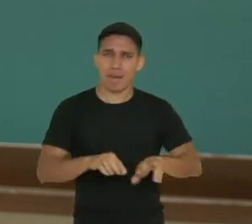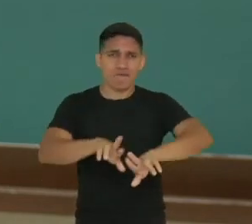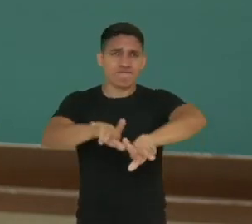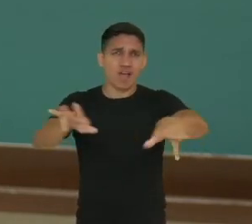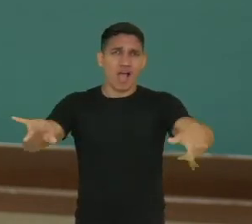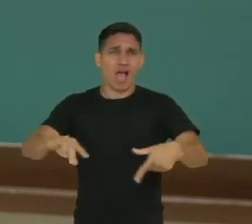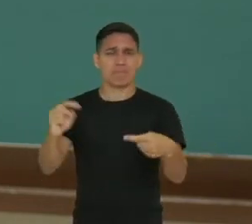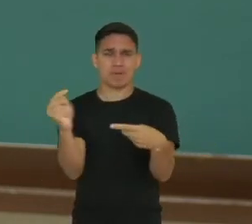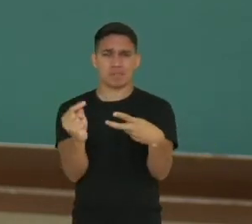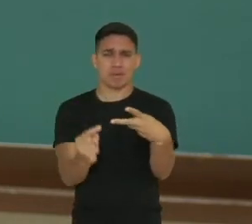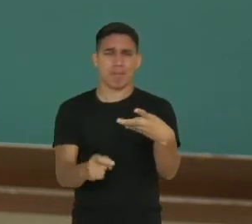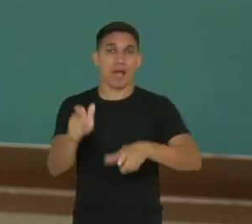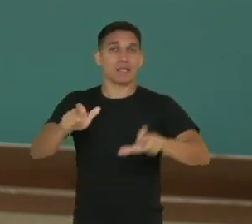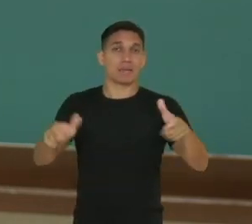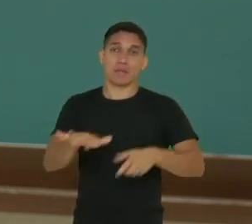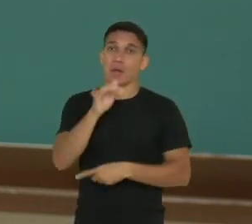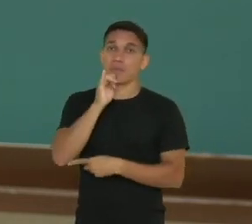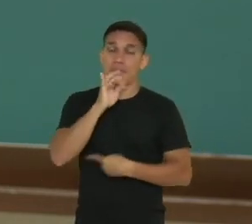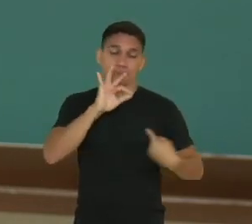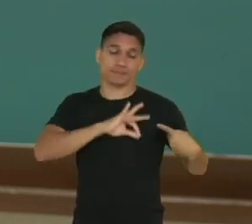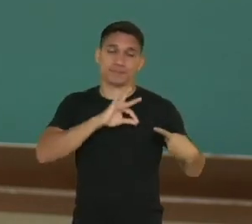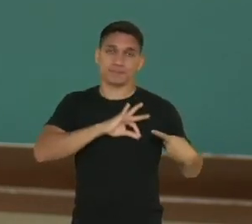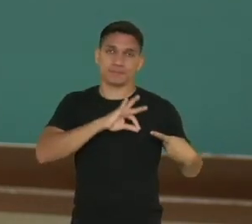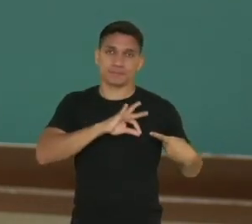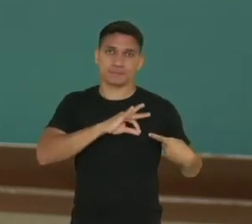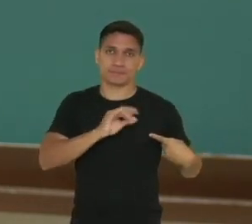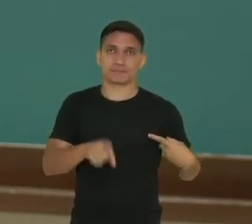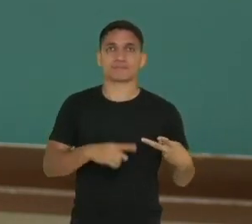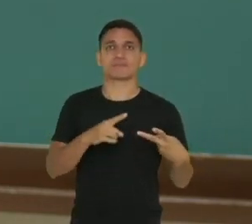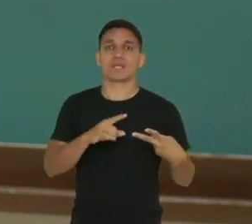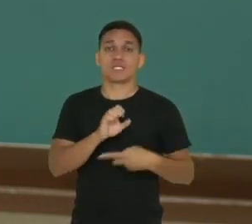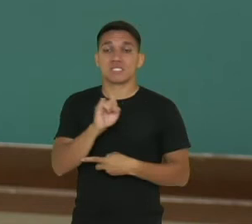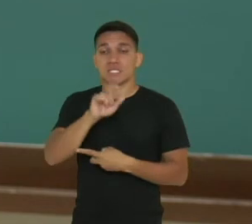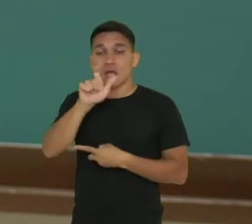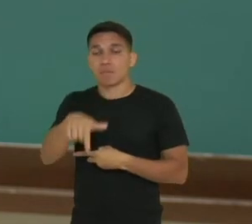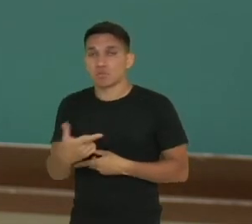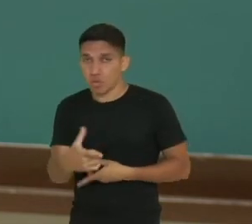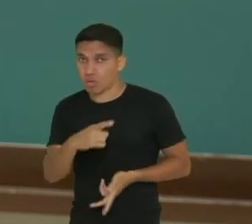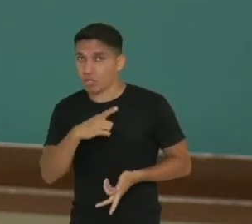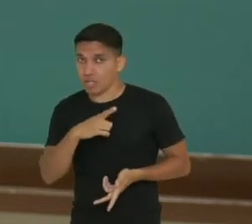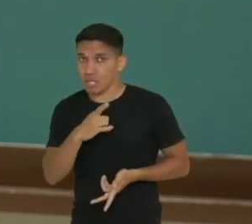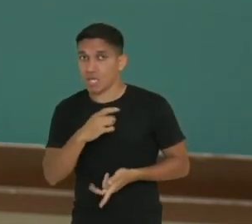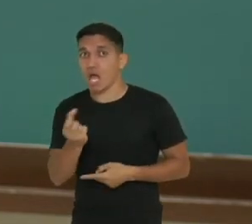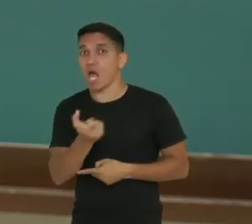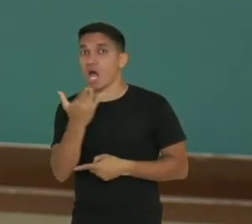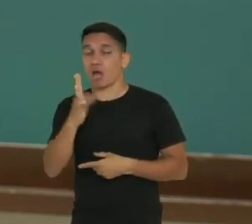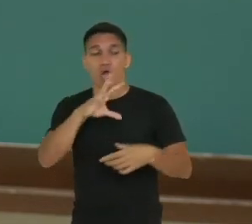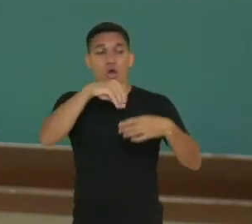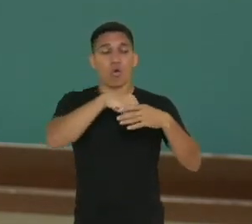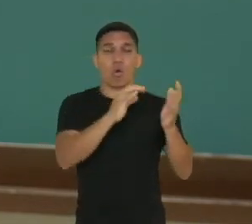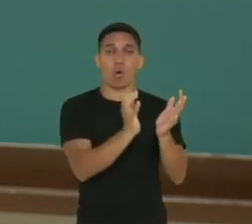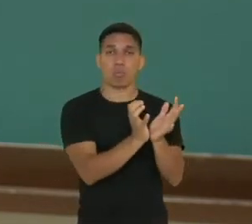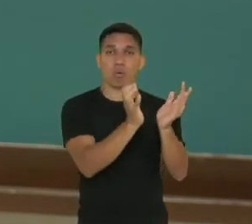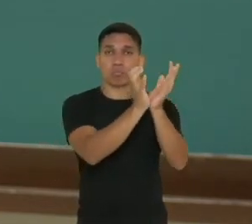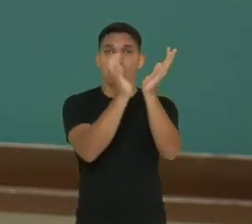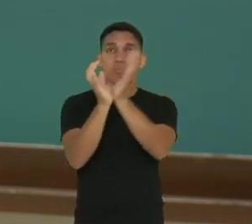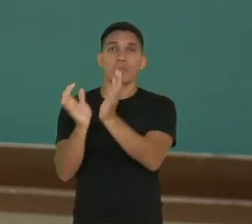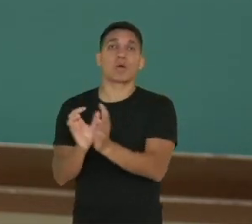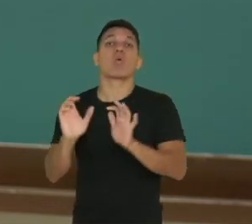das pessoas, como a renda, né? Se elas têm determinada classe social, mais